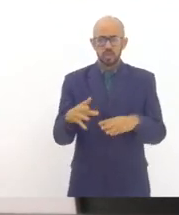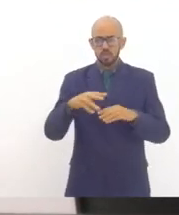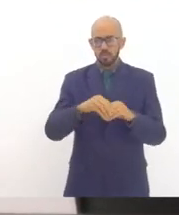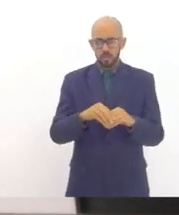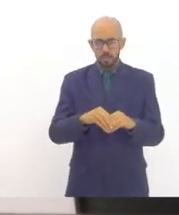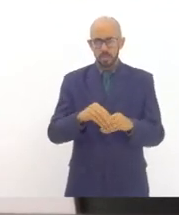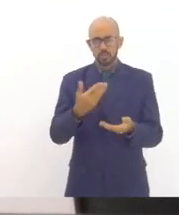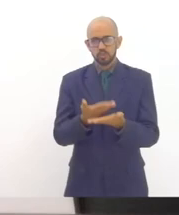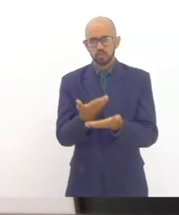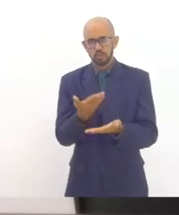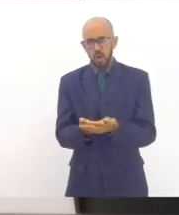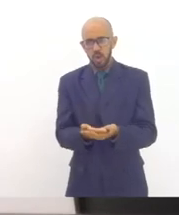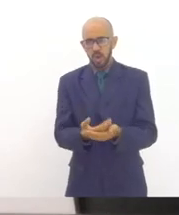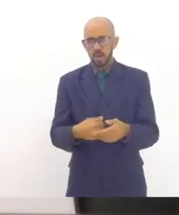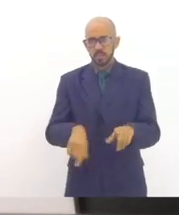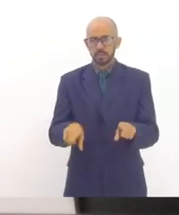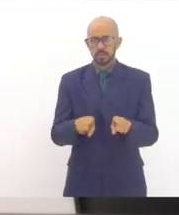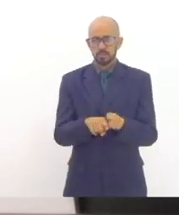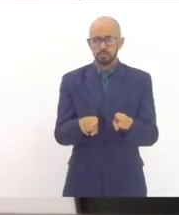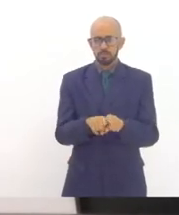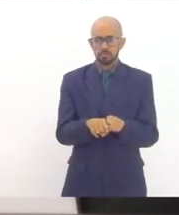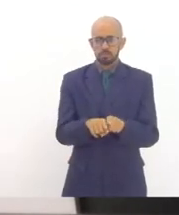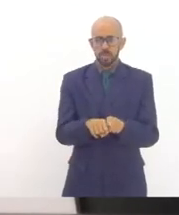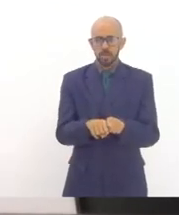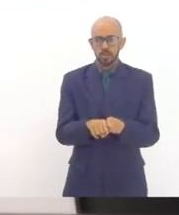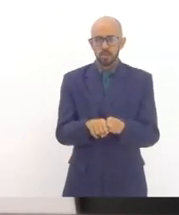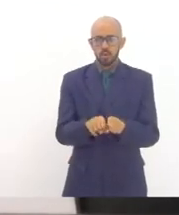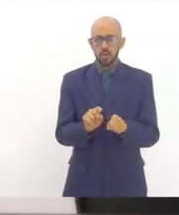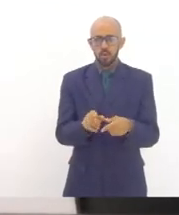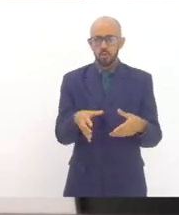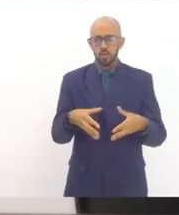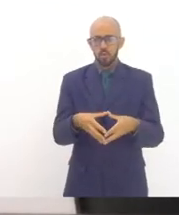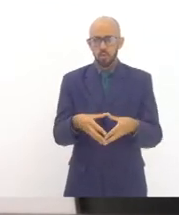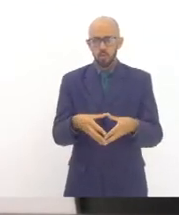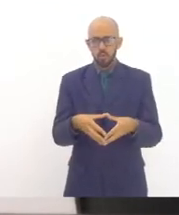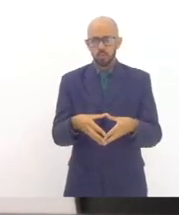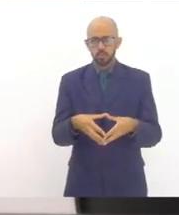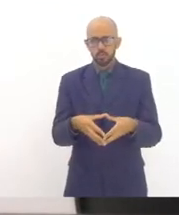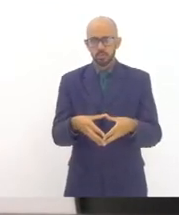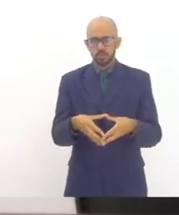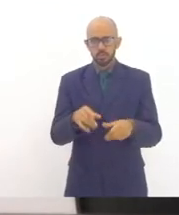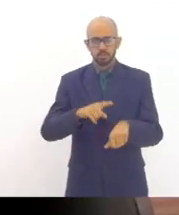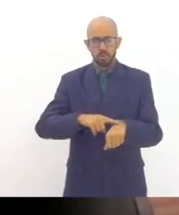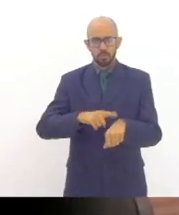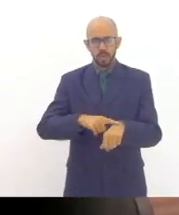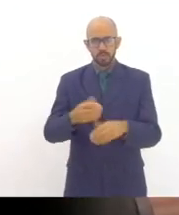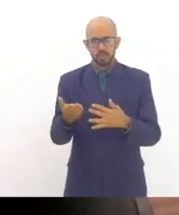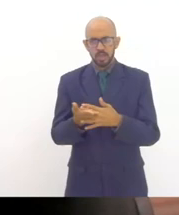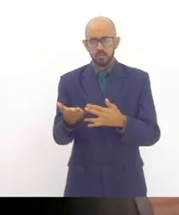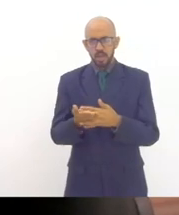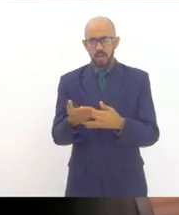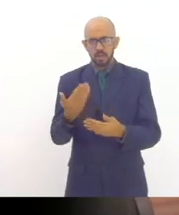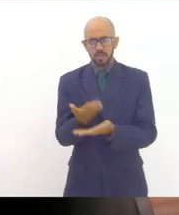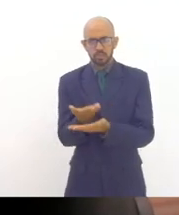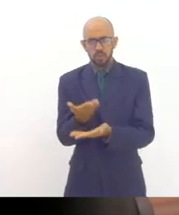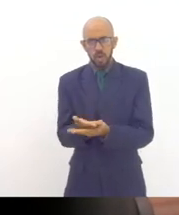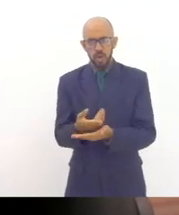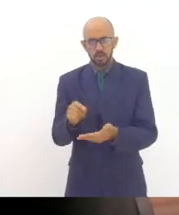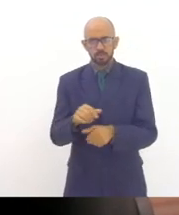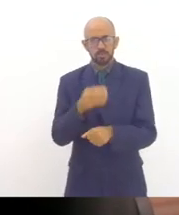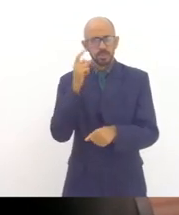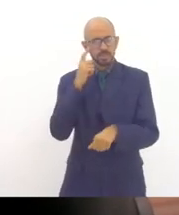escolar, com clubes em contraturno, pensando em diversas estratégias para poder